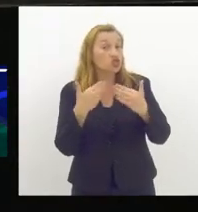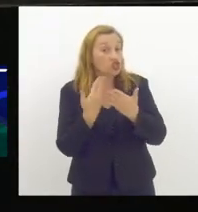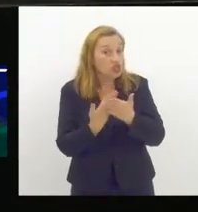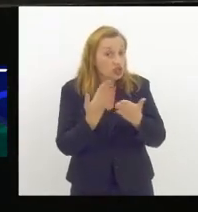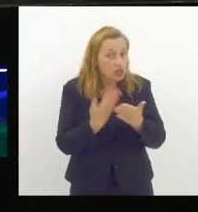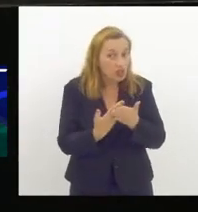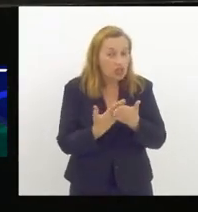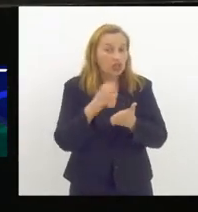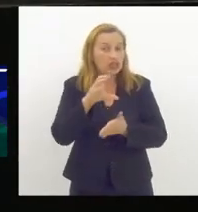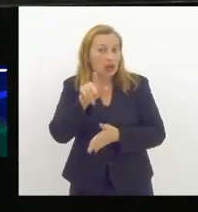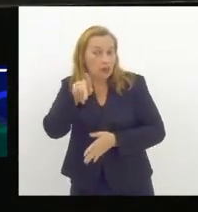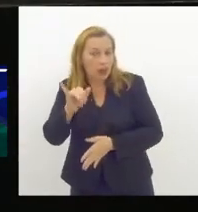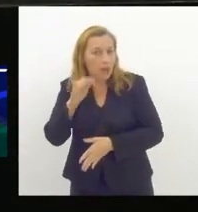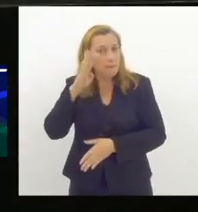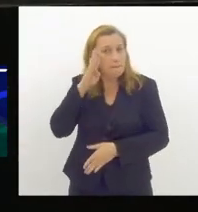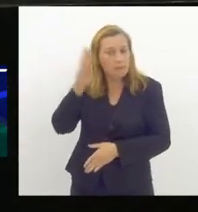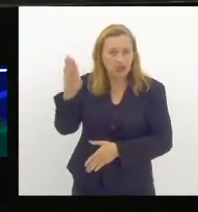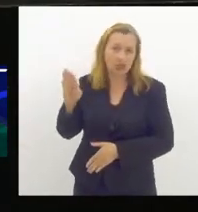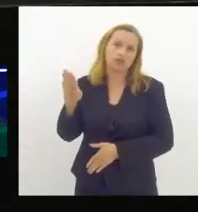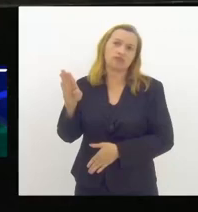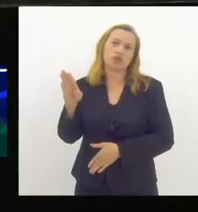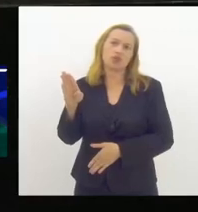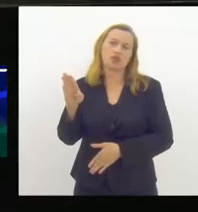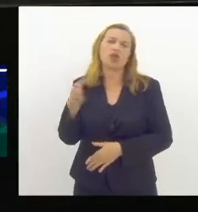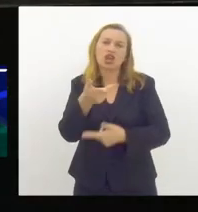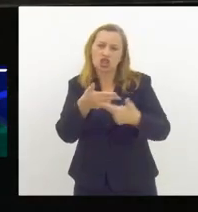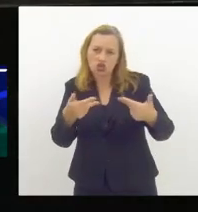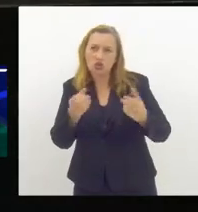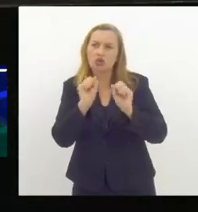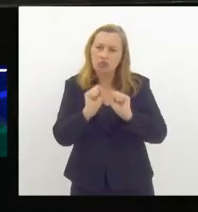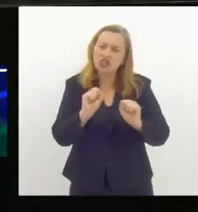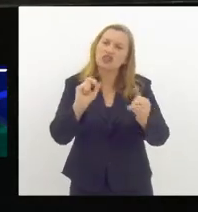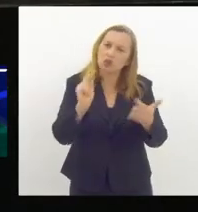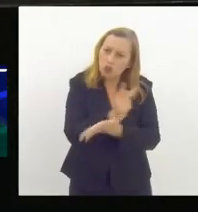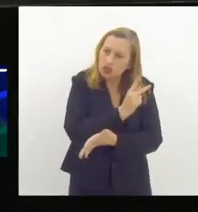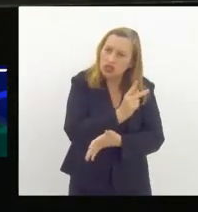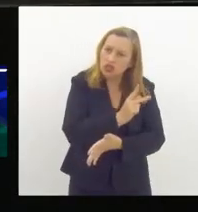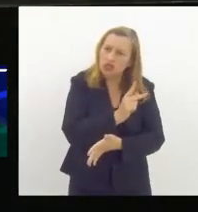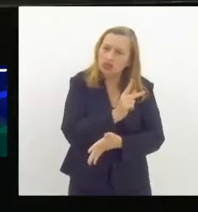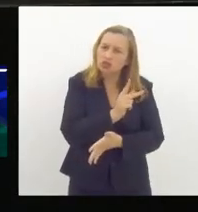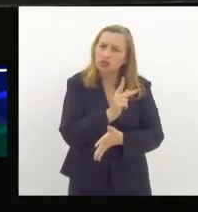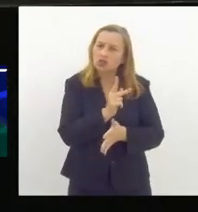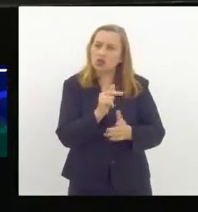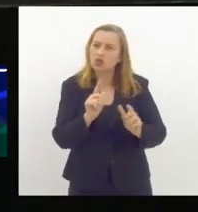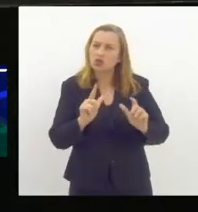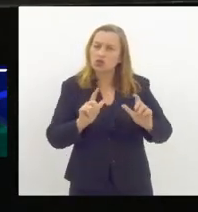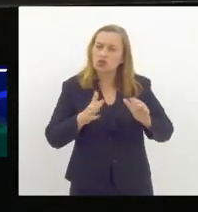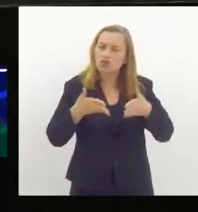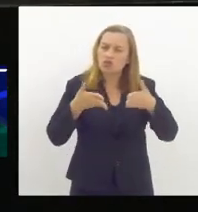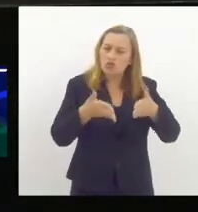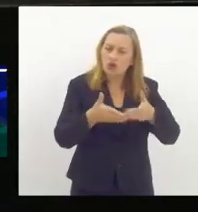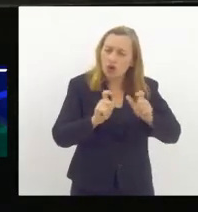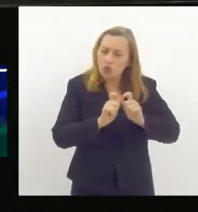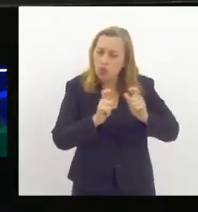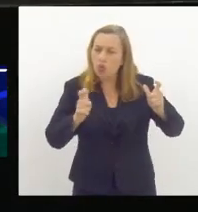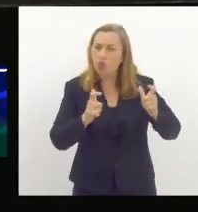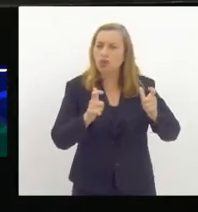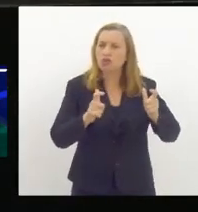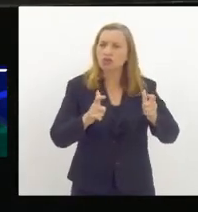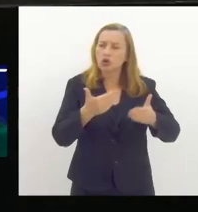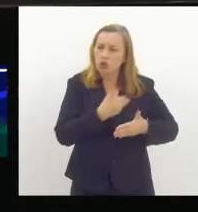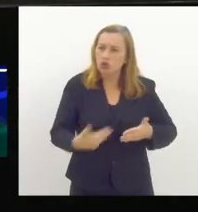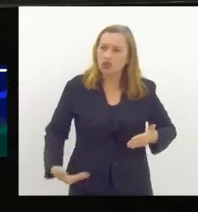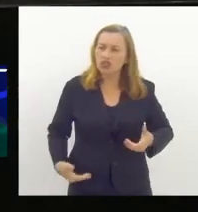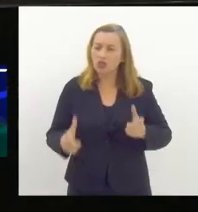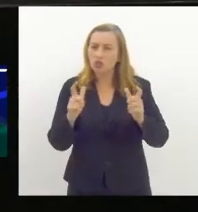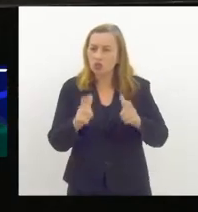essa sempre foi fundamental para que as coisas pudesse acontecer os holofotes foram atingidos e colocasse o